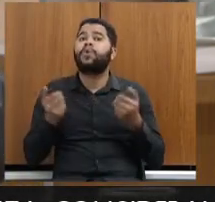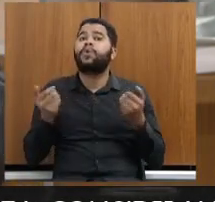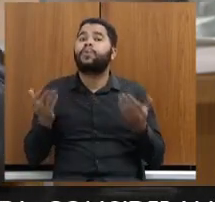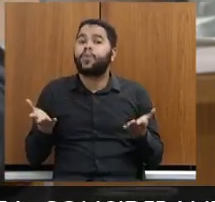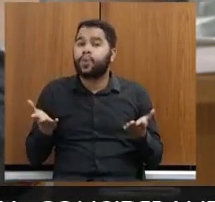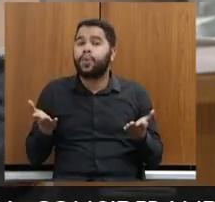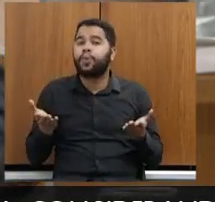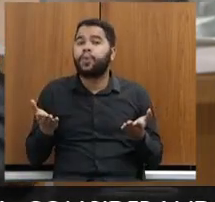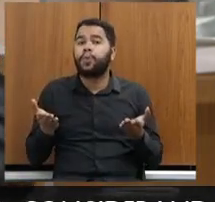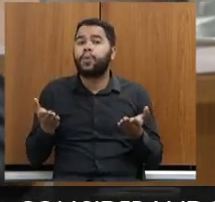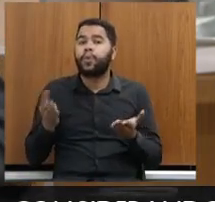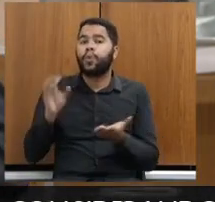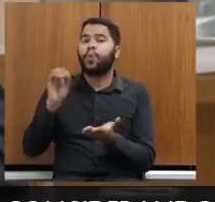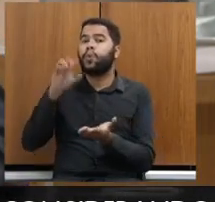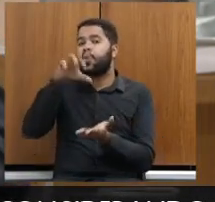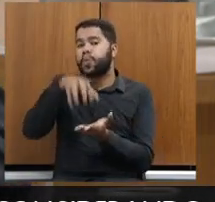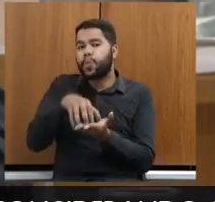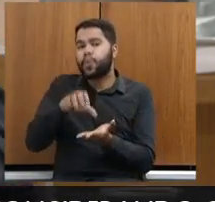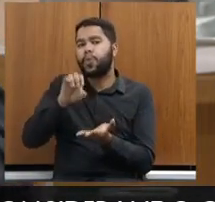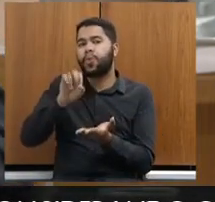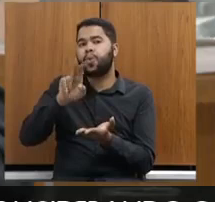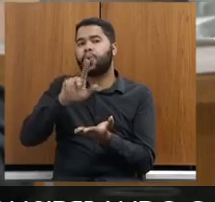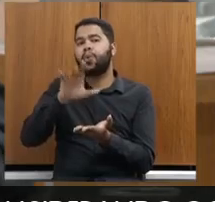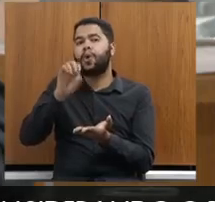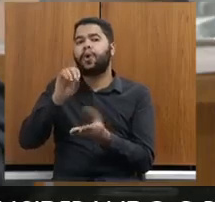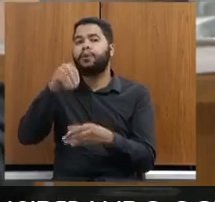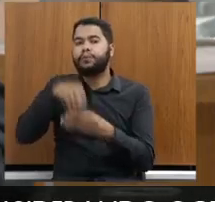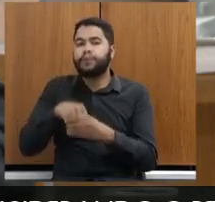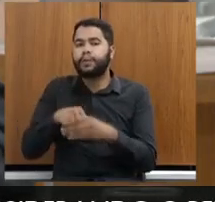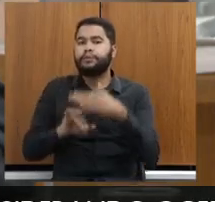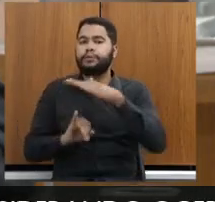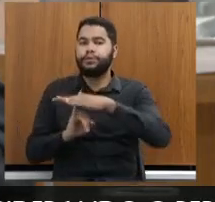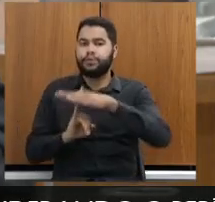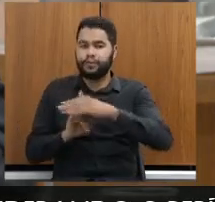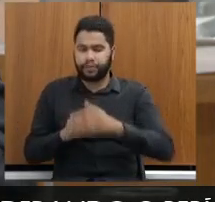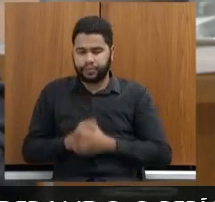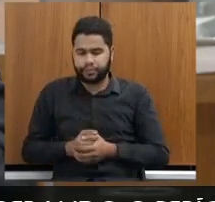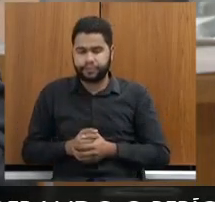o lá o órgão dentro da da instituição é